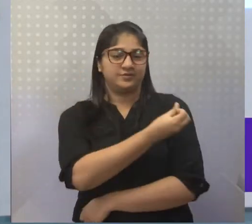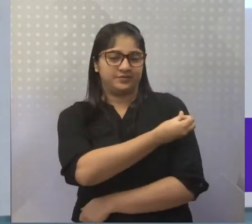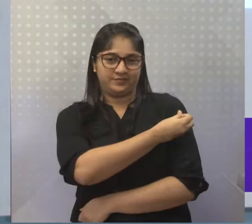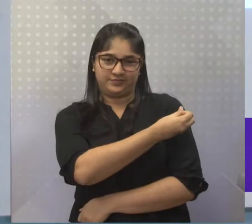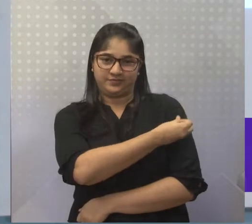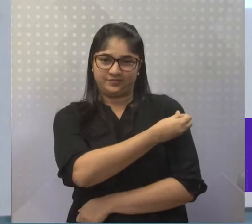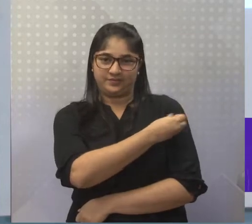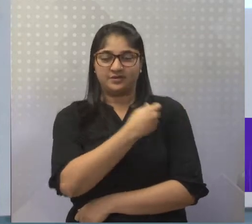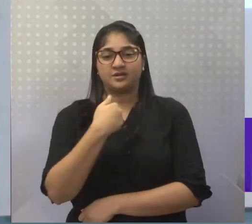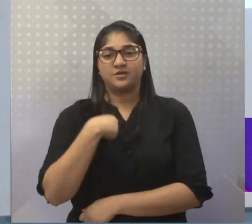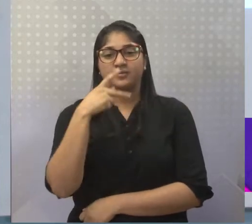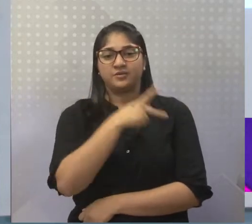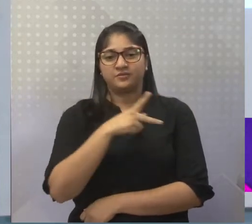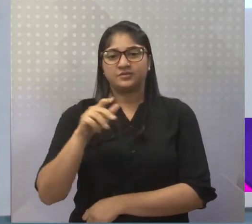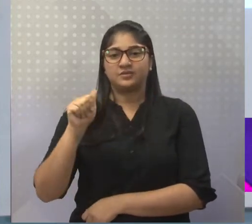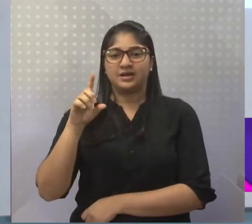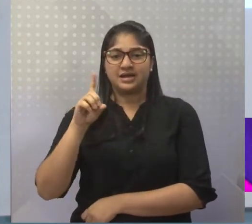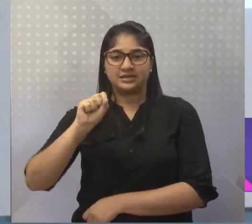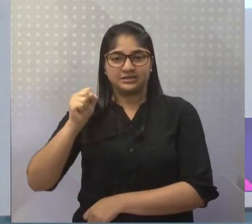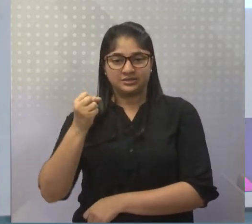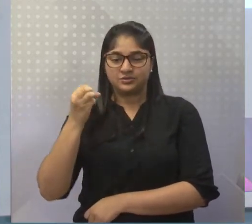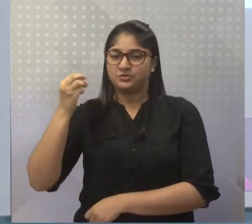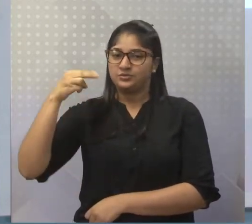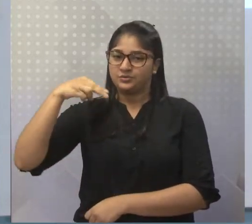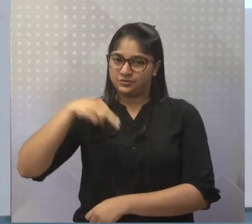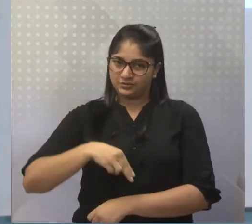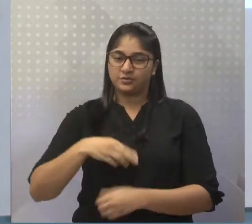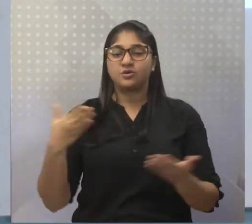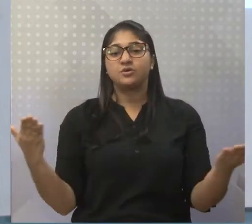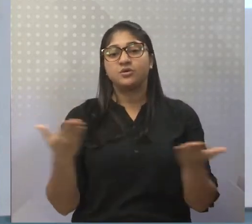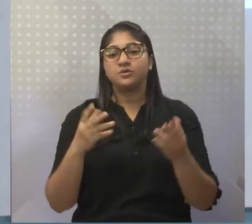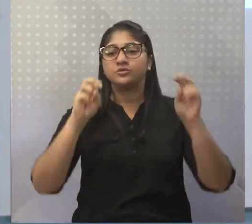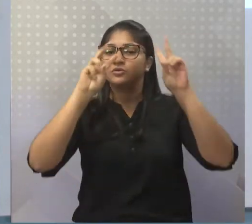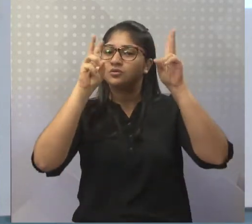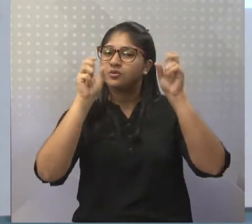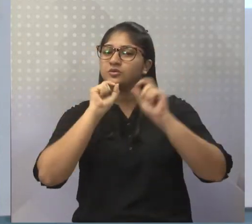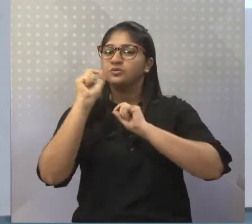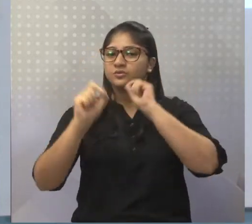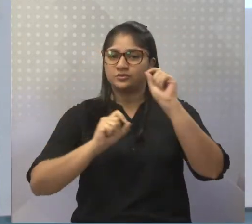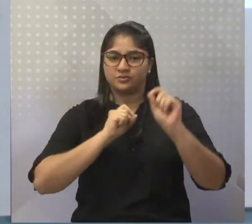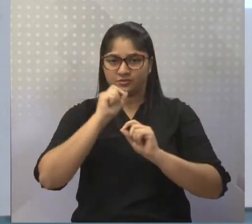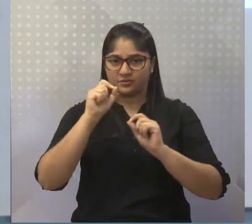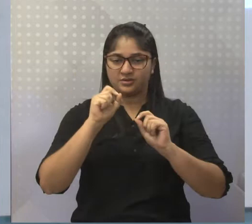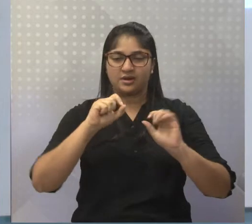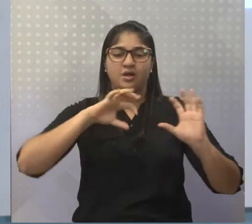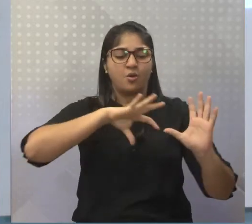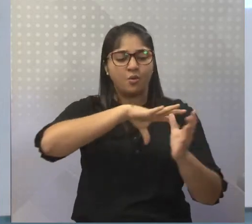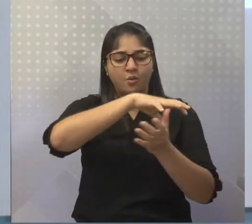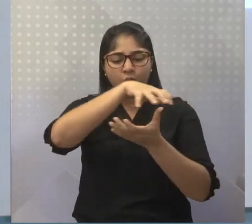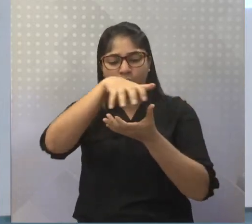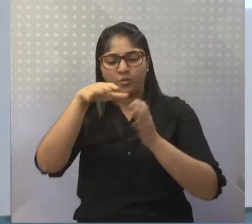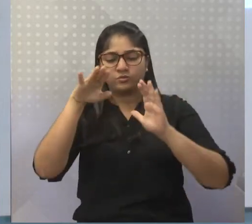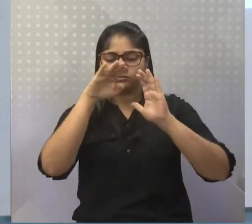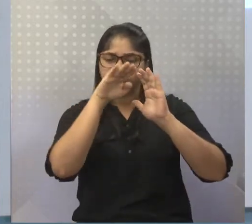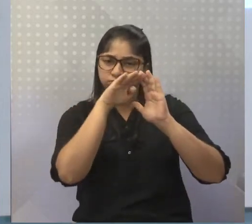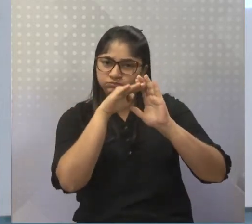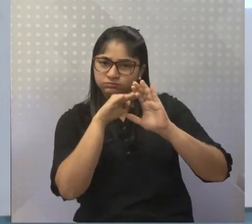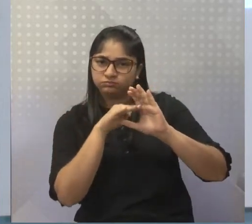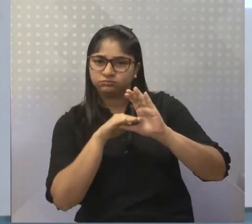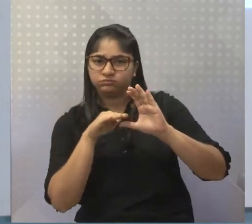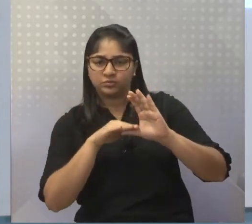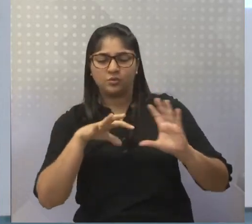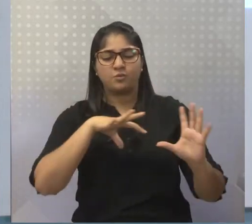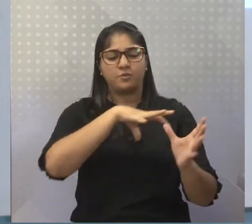6º ano sou professor diz o ícaro e hoje a gente vai tratar as principais características da estrutura da terra